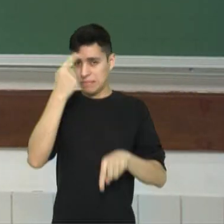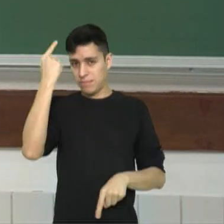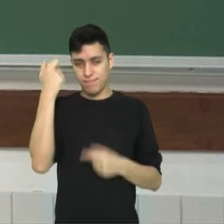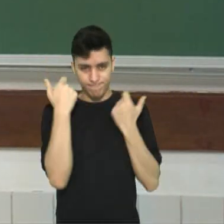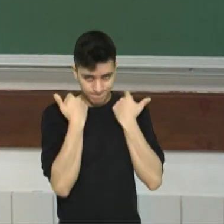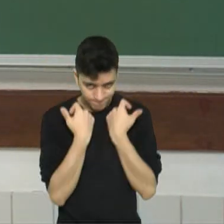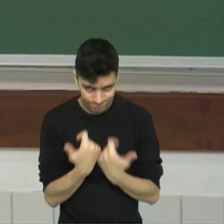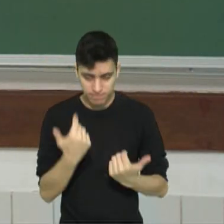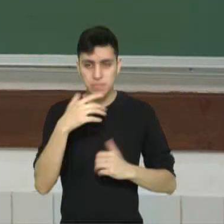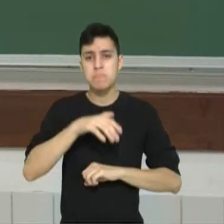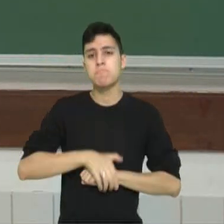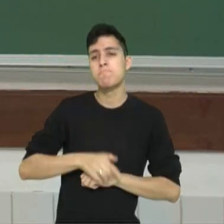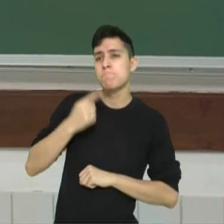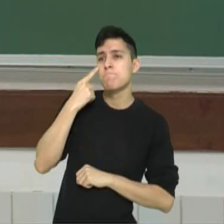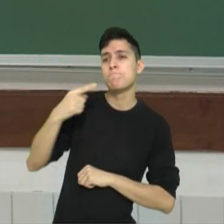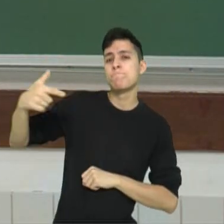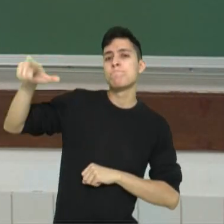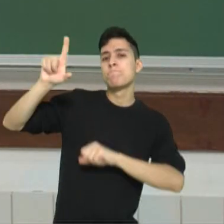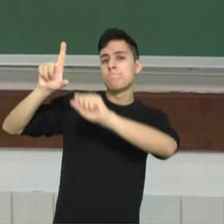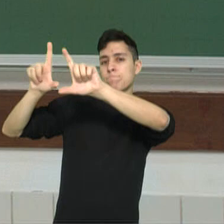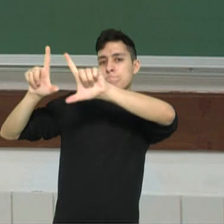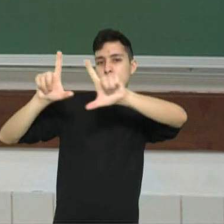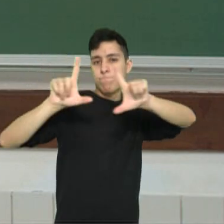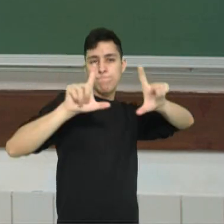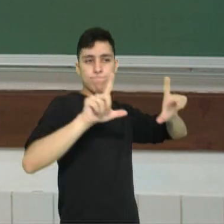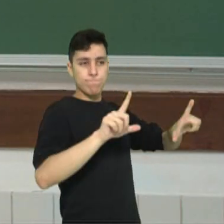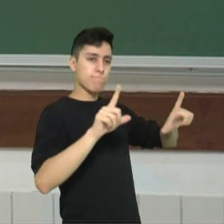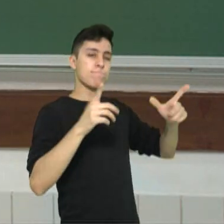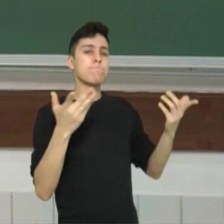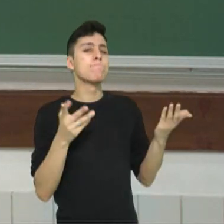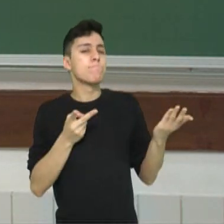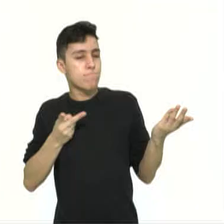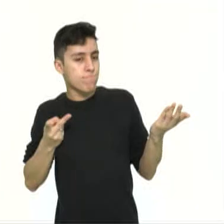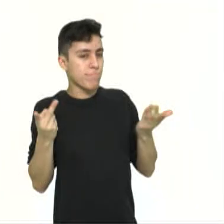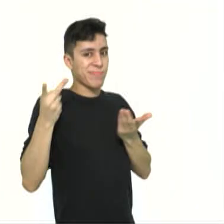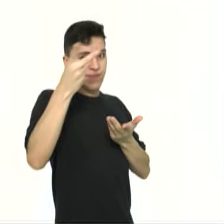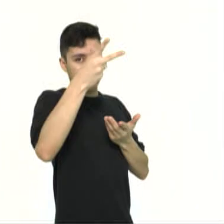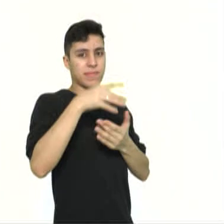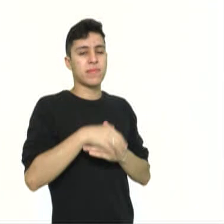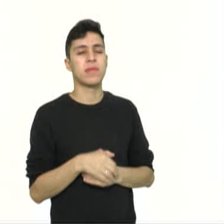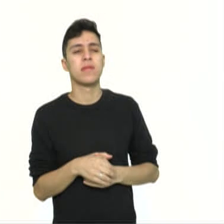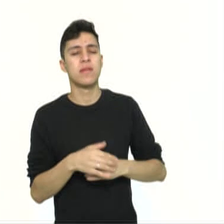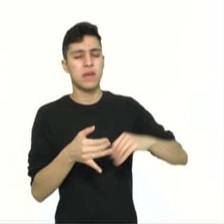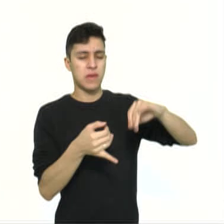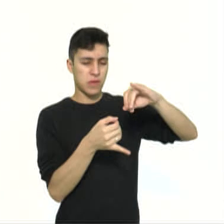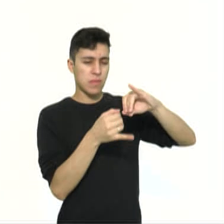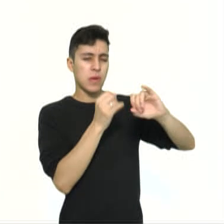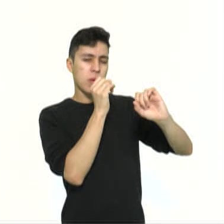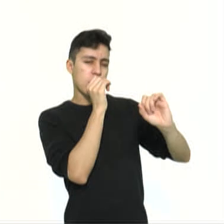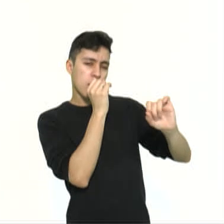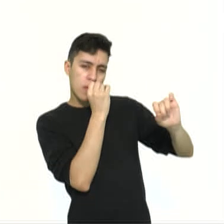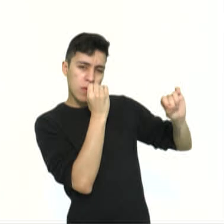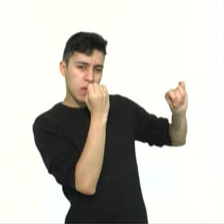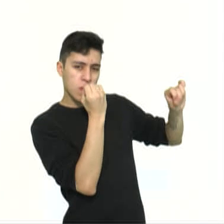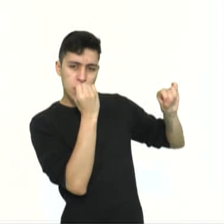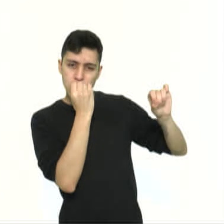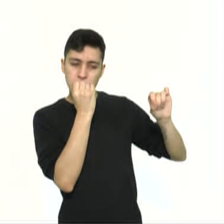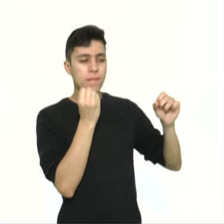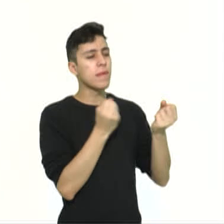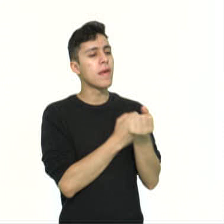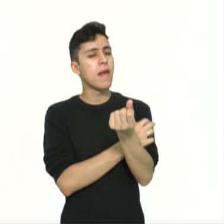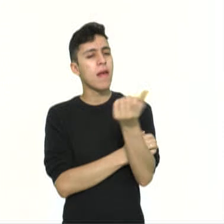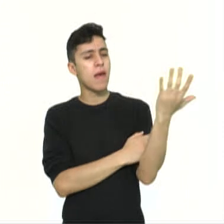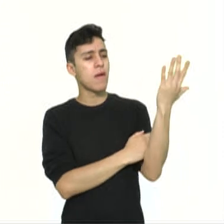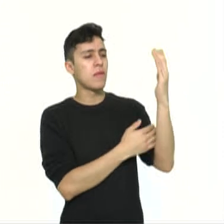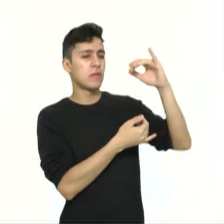Vamos lá, então, a nossa próxima tela. Então, vamos avançar aqui, ó. Ainda em instrumentos de sopro, alguns instrumentos, por sua vez, têm um